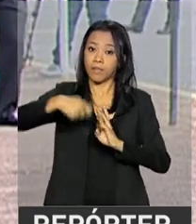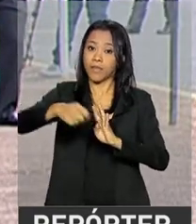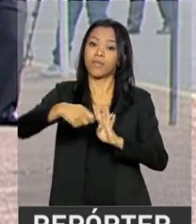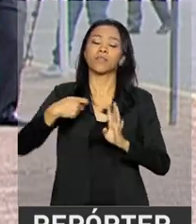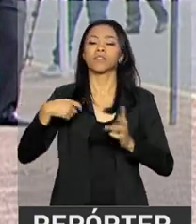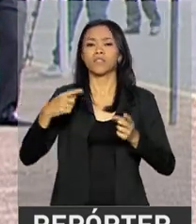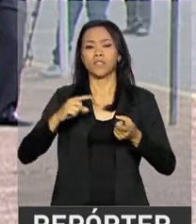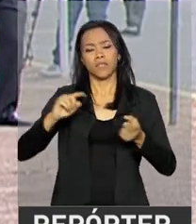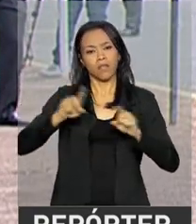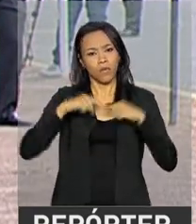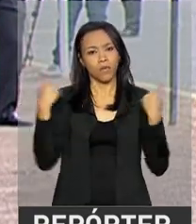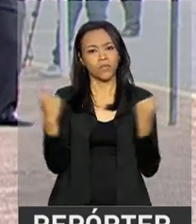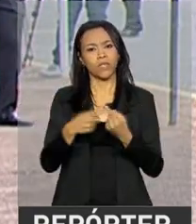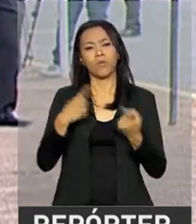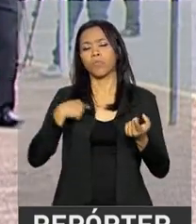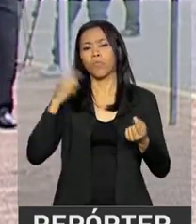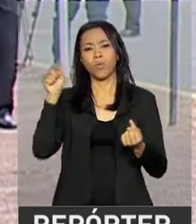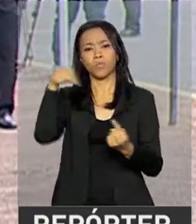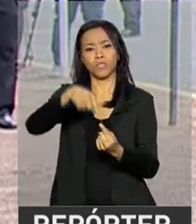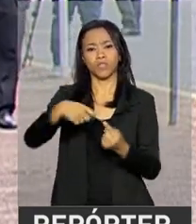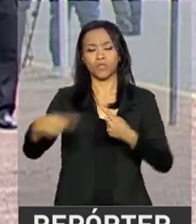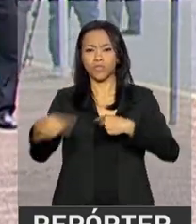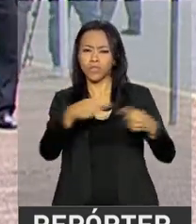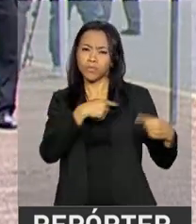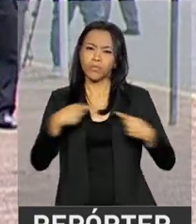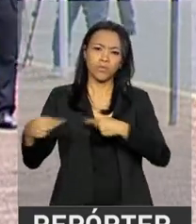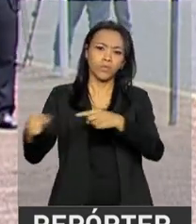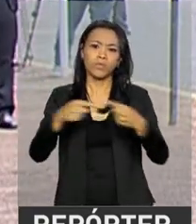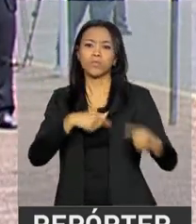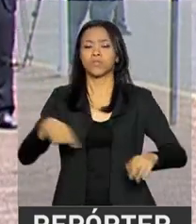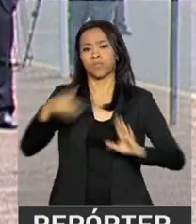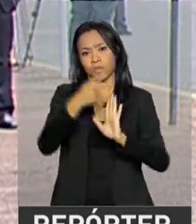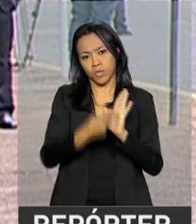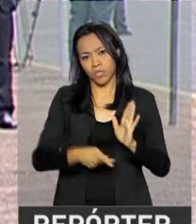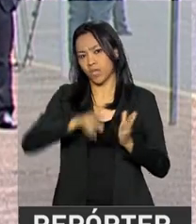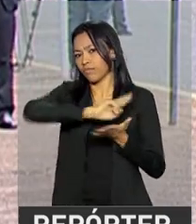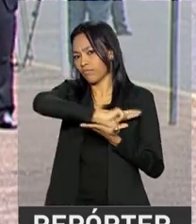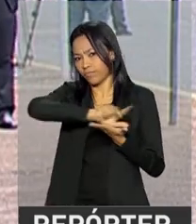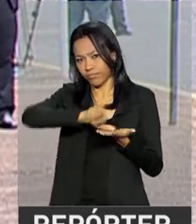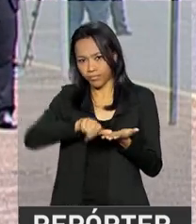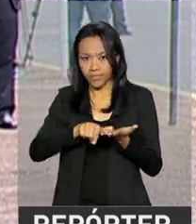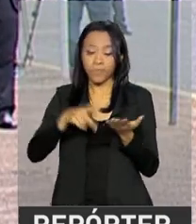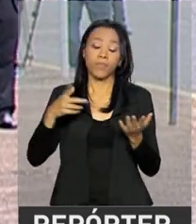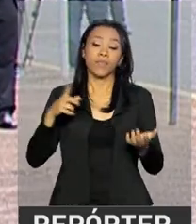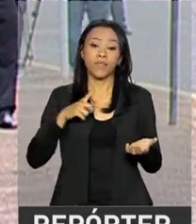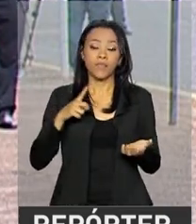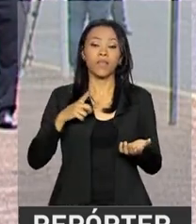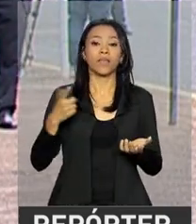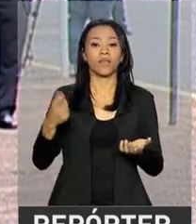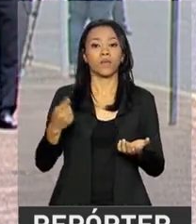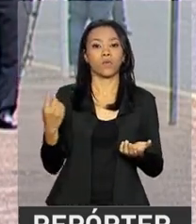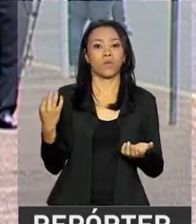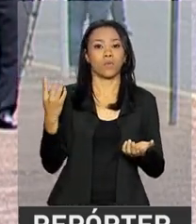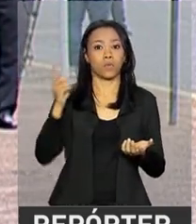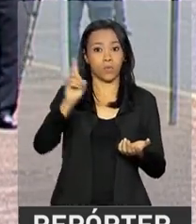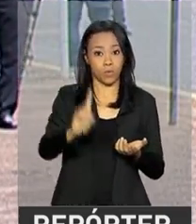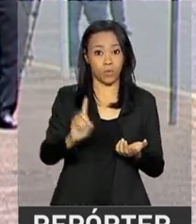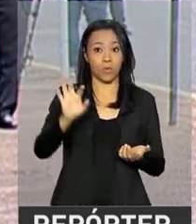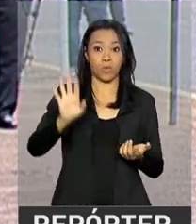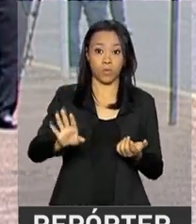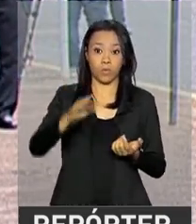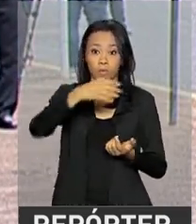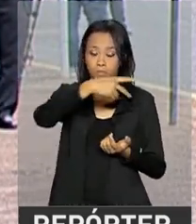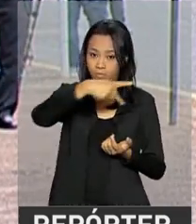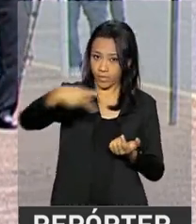projetos estratégicos em andamento e fazer um balanço de operações. Entre as atribuições do Conselho está assessorar o presidente da República no uso de